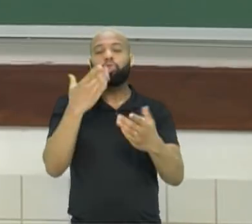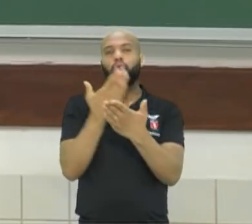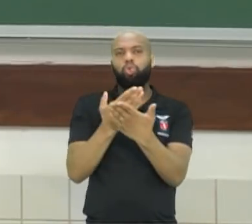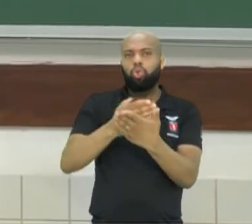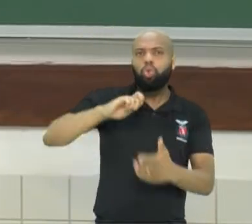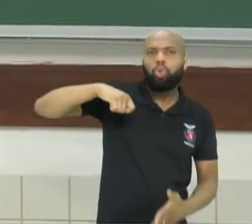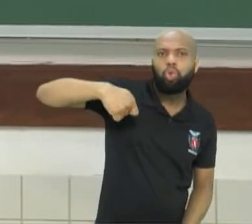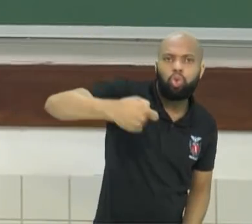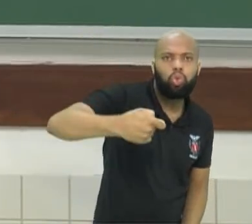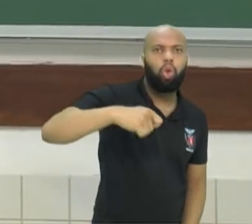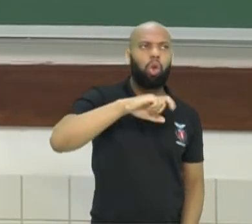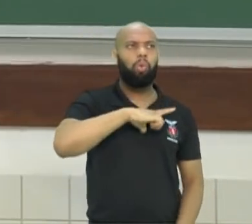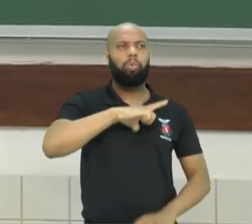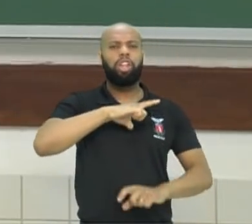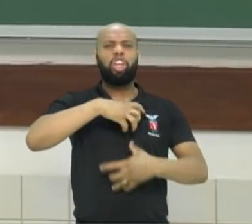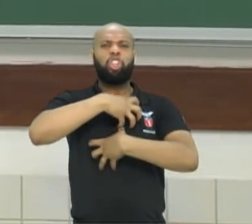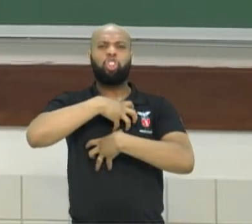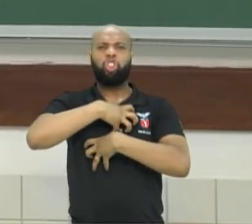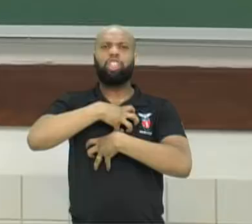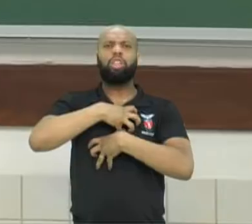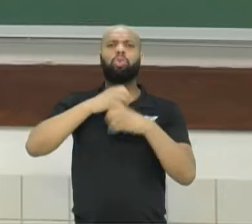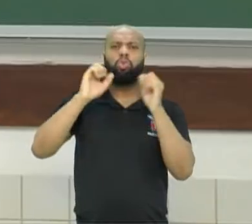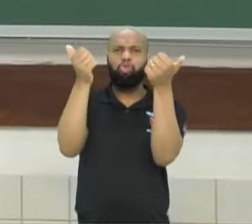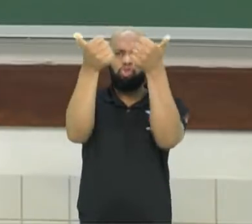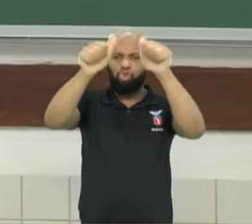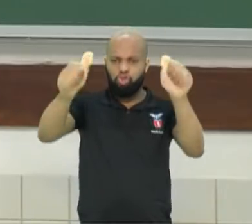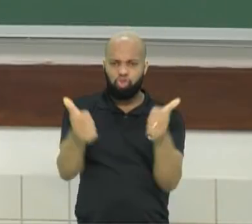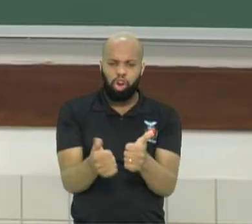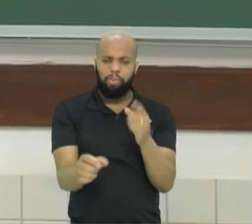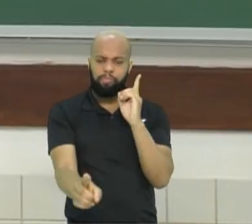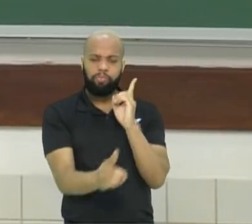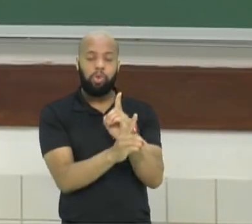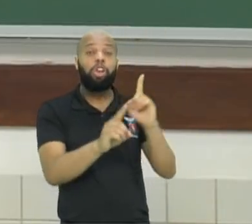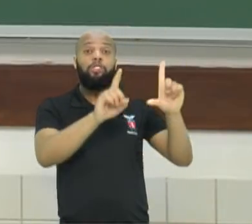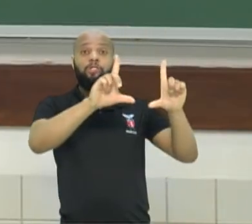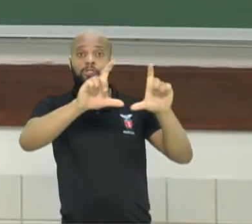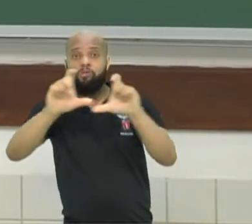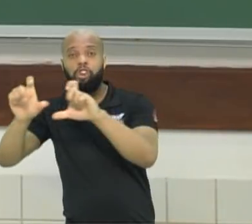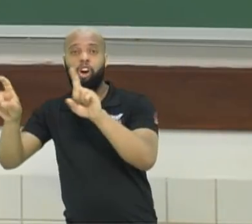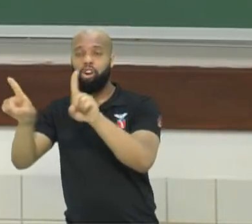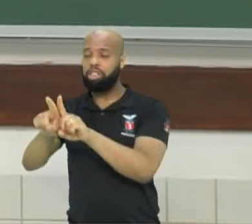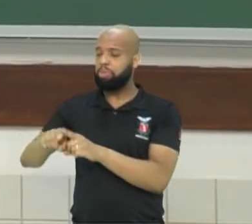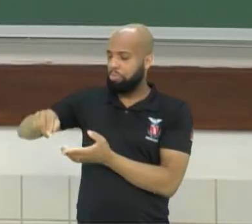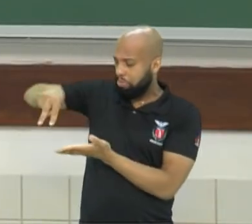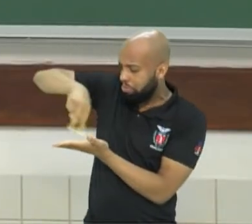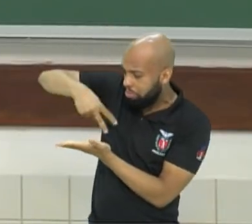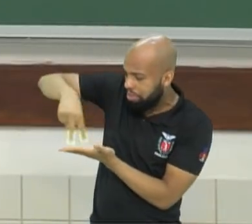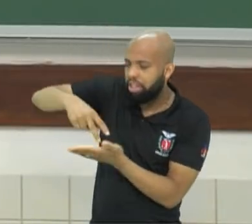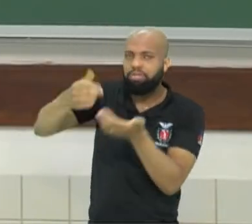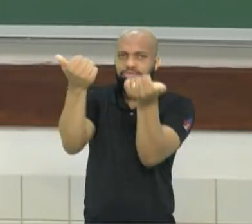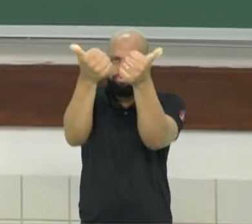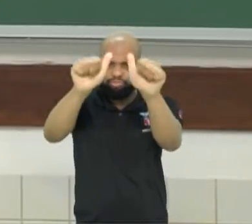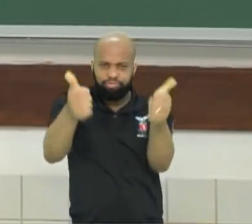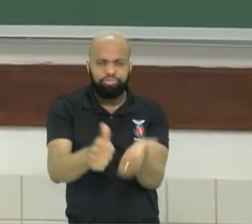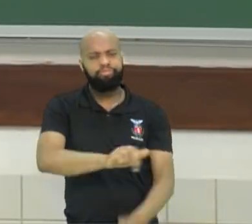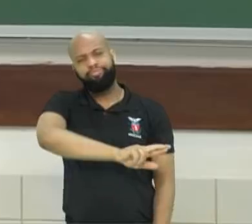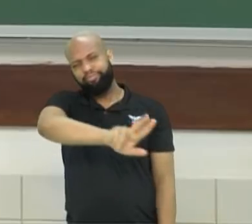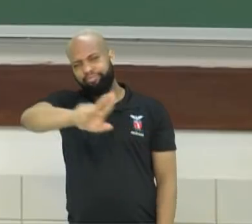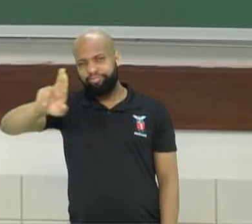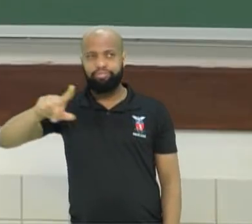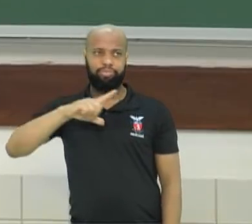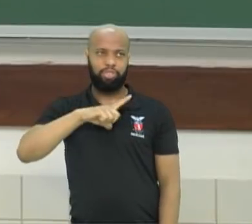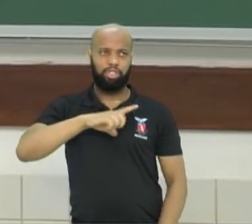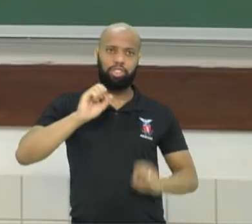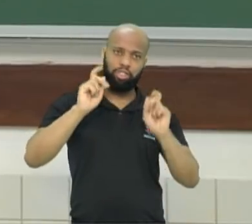pouquinho sobre as formas que a gente pode encontrar, a fotografia, a dança, a escultura e várias outras,